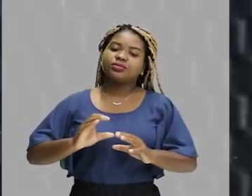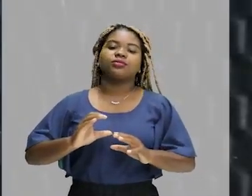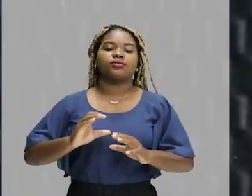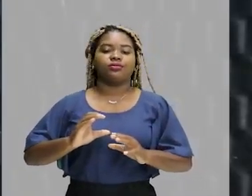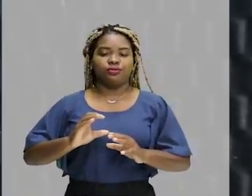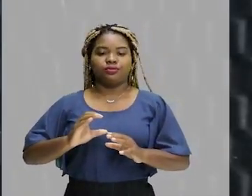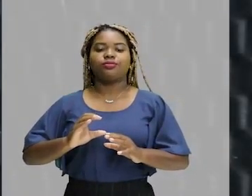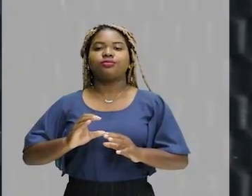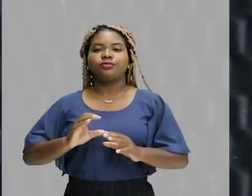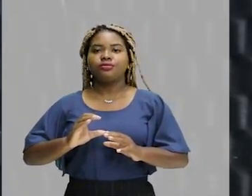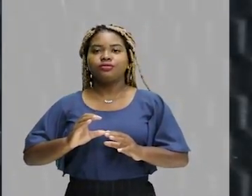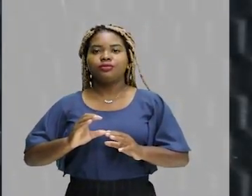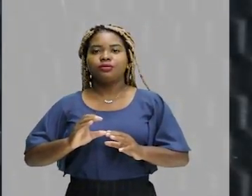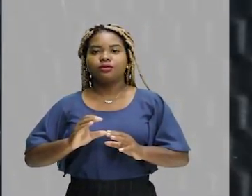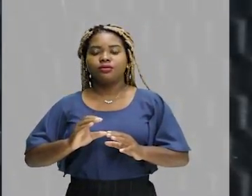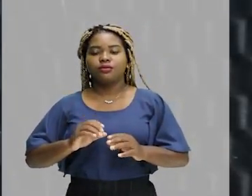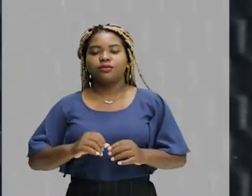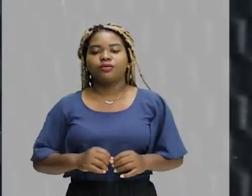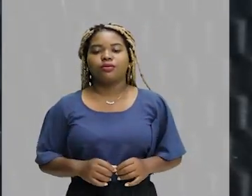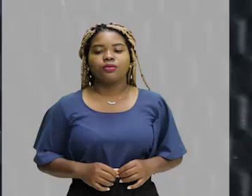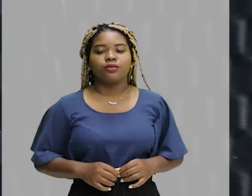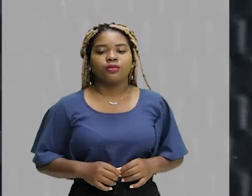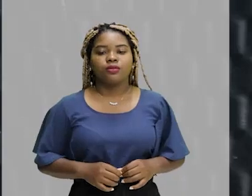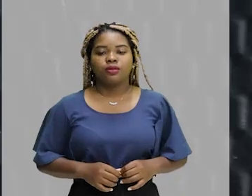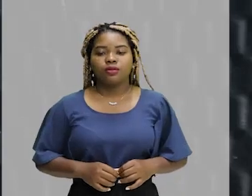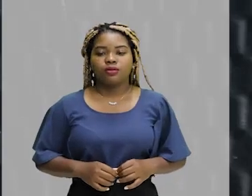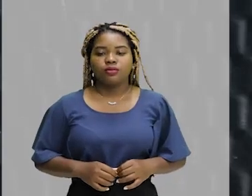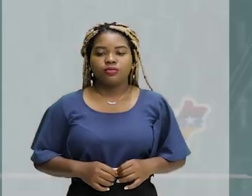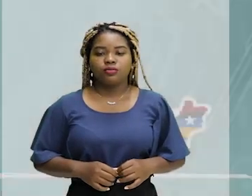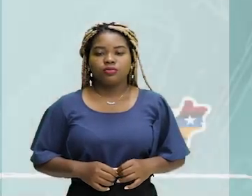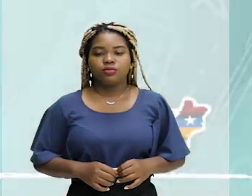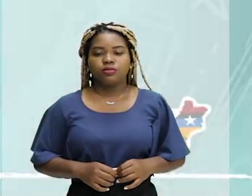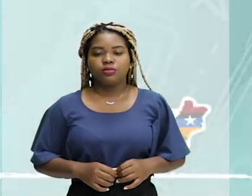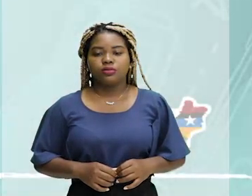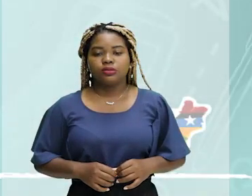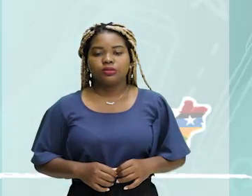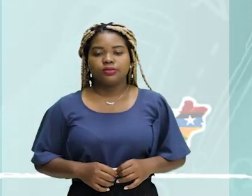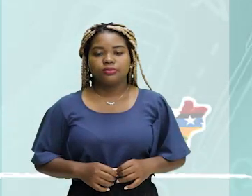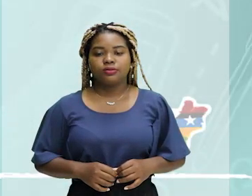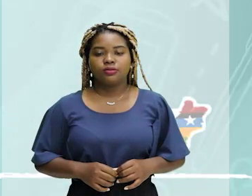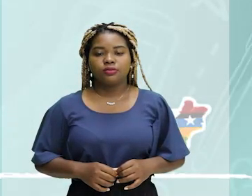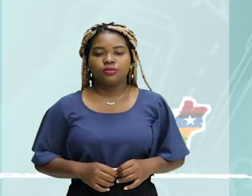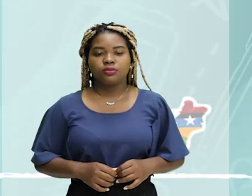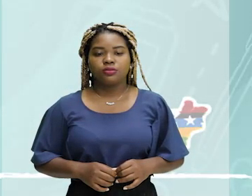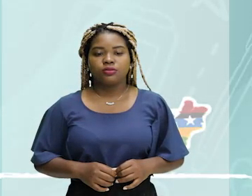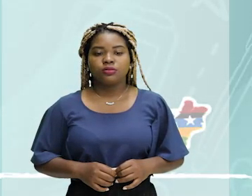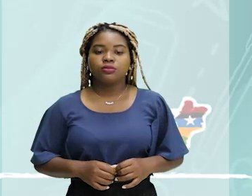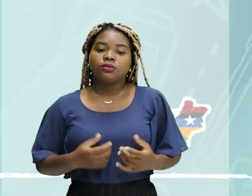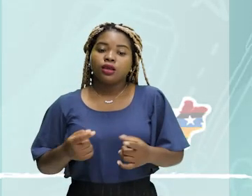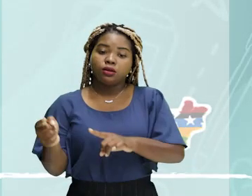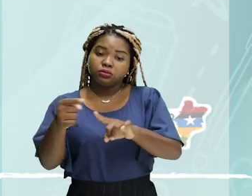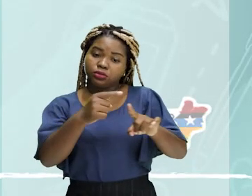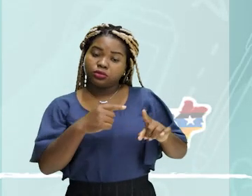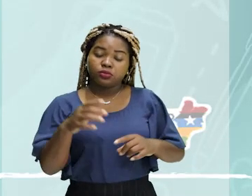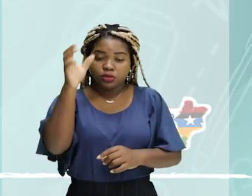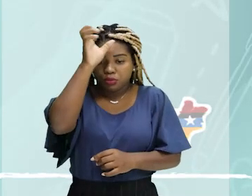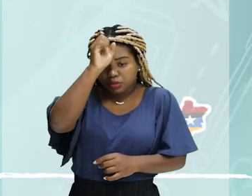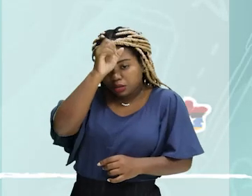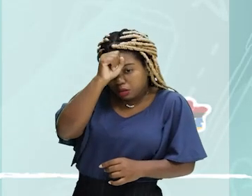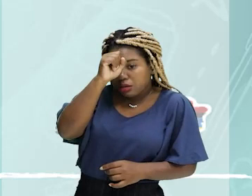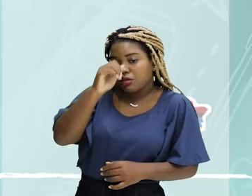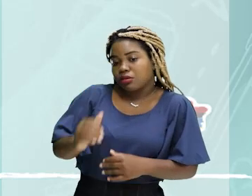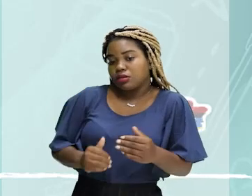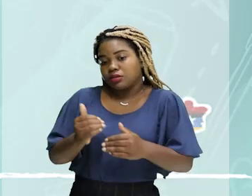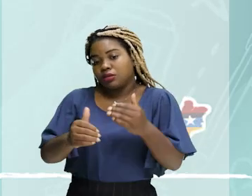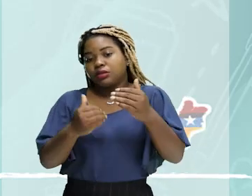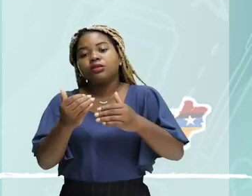você tratar a comunicação, estando integrada a ele. É uma nova maneira de aprender e agir, é